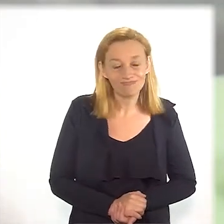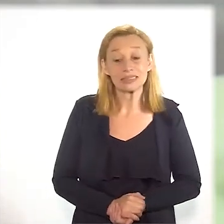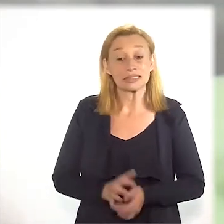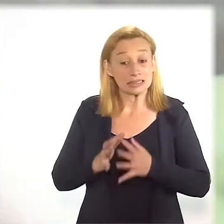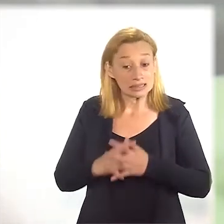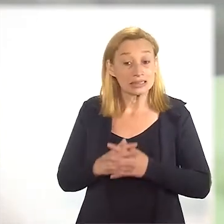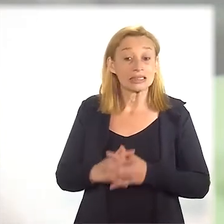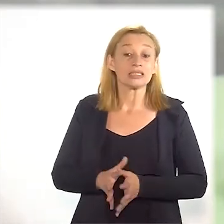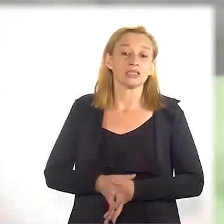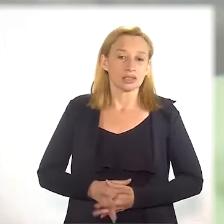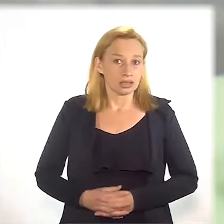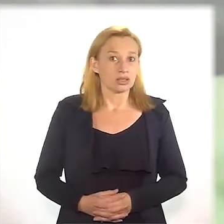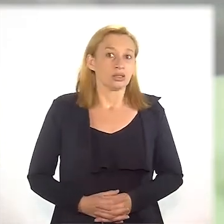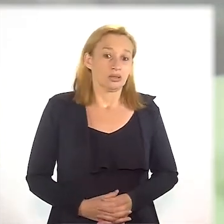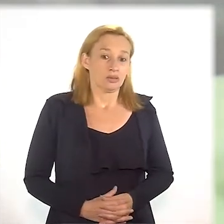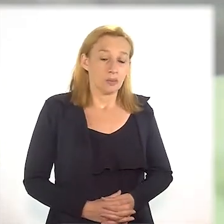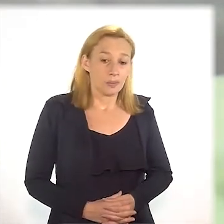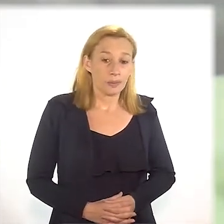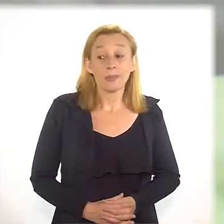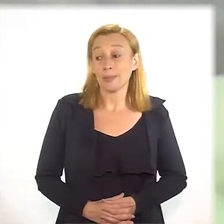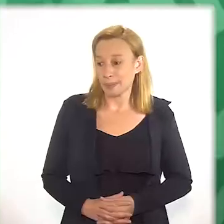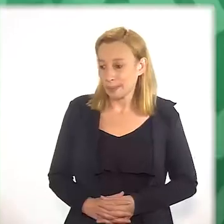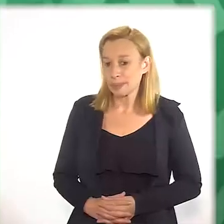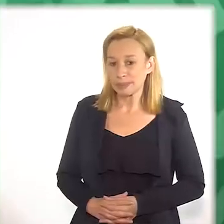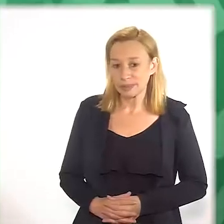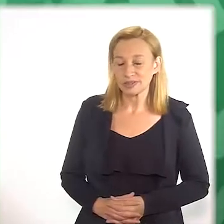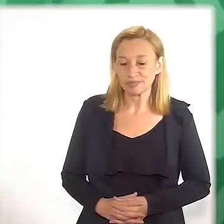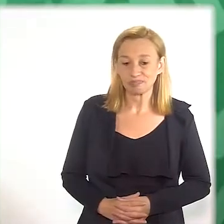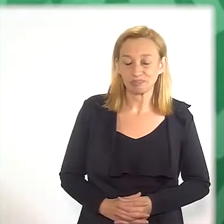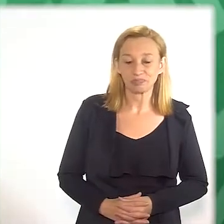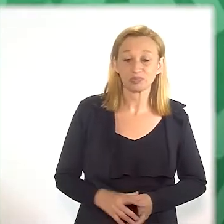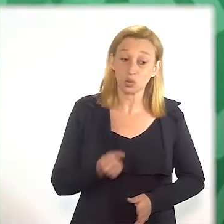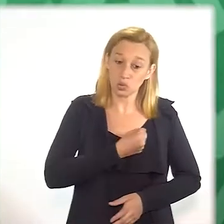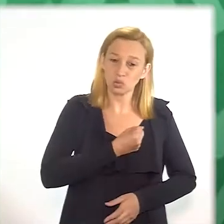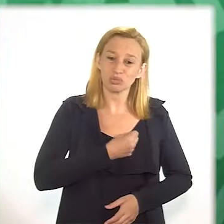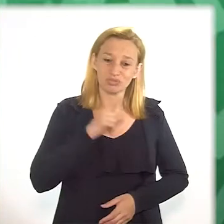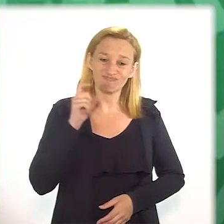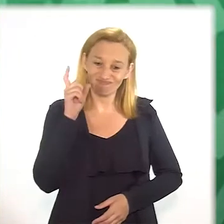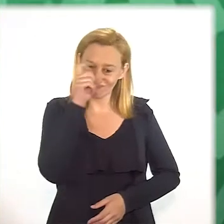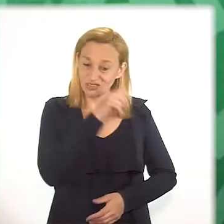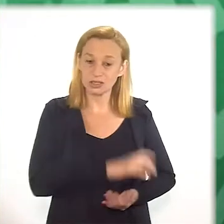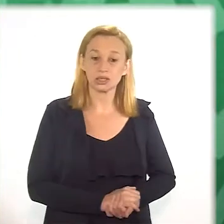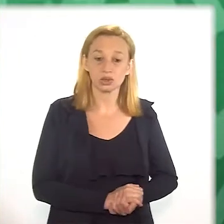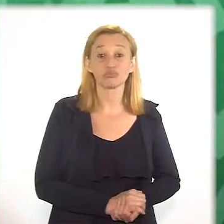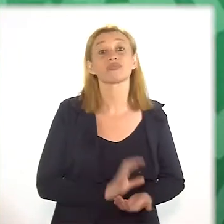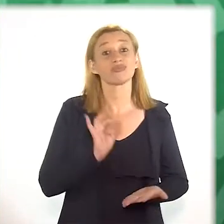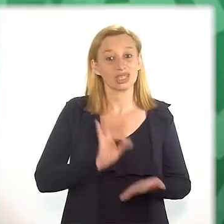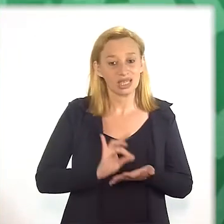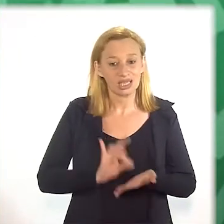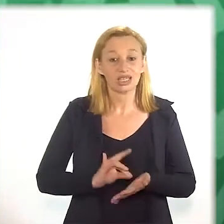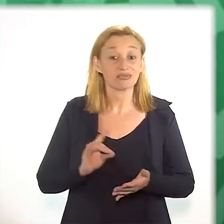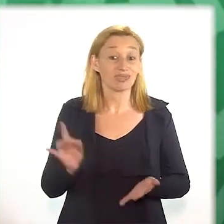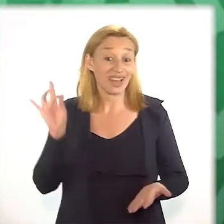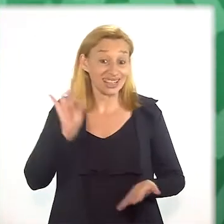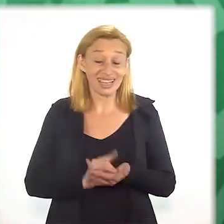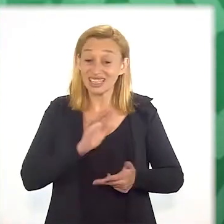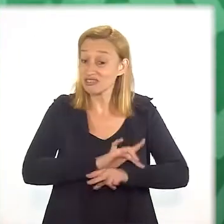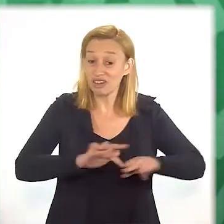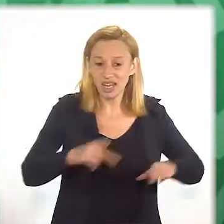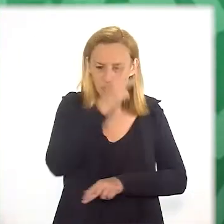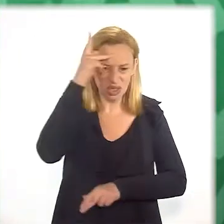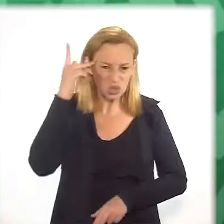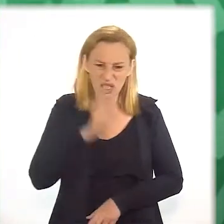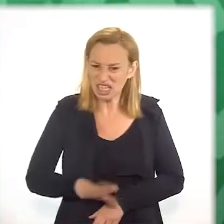sendo ainda uma situação bem complicada. Então, esse é um dado bem relevante. É uma realidade de muita gente, não só